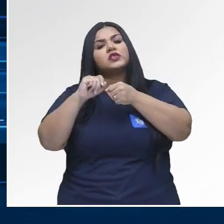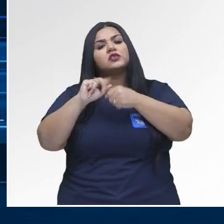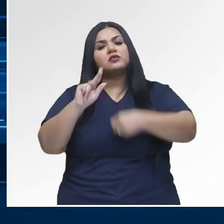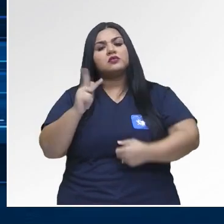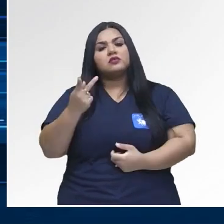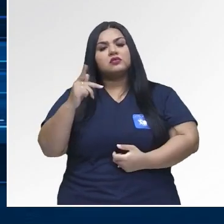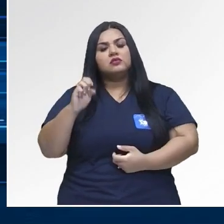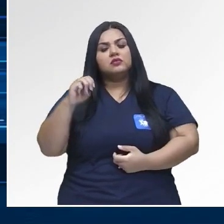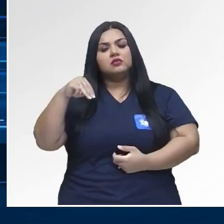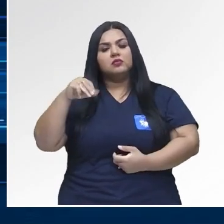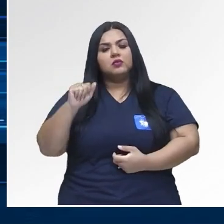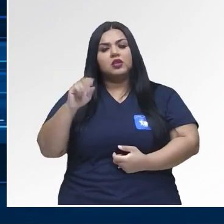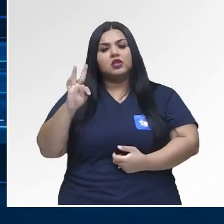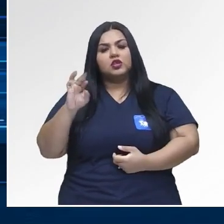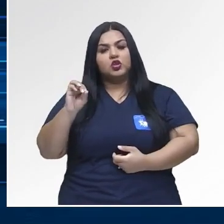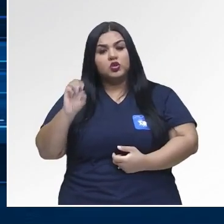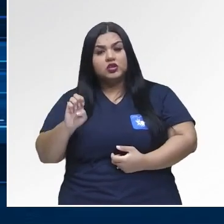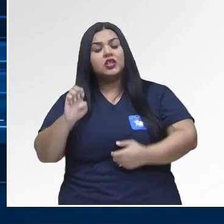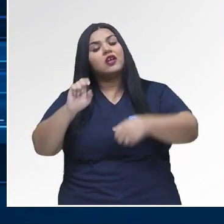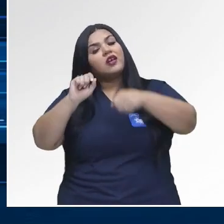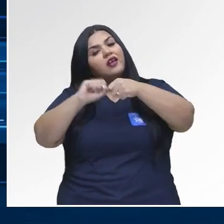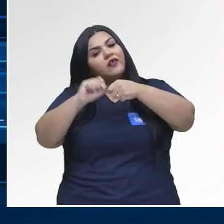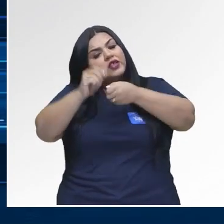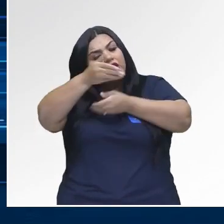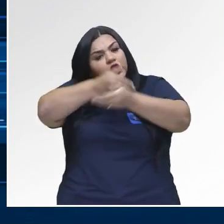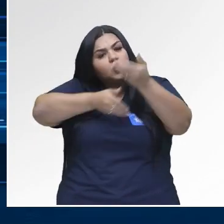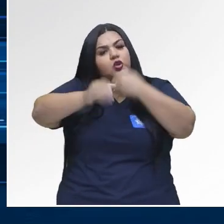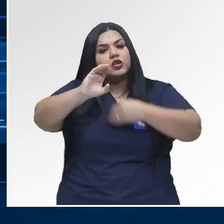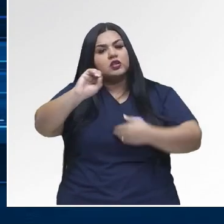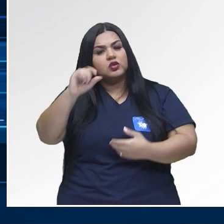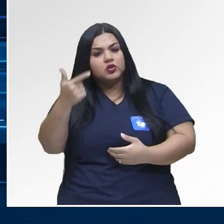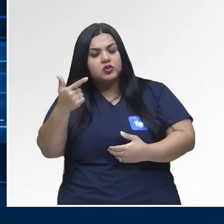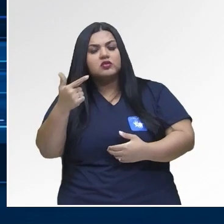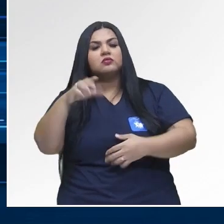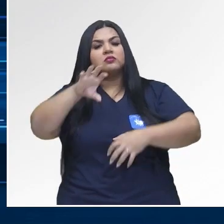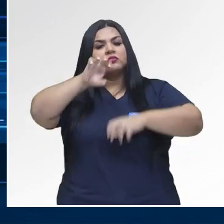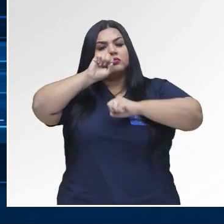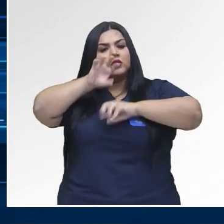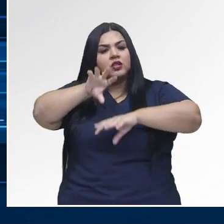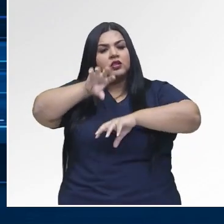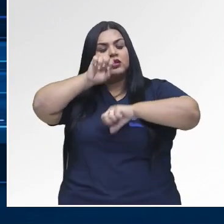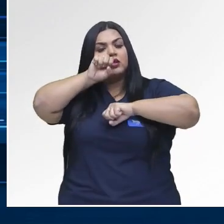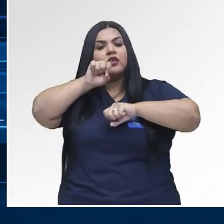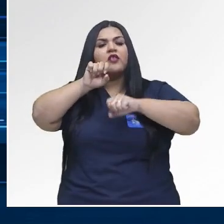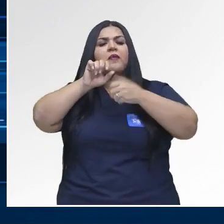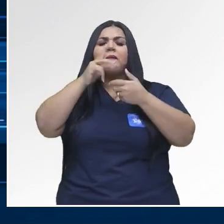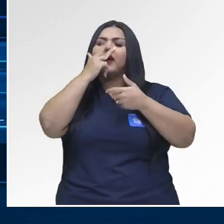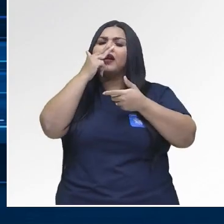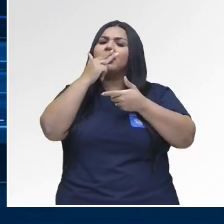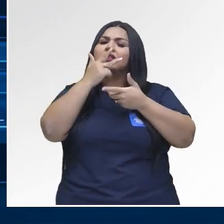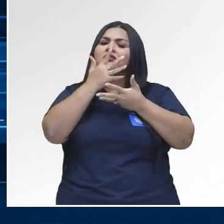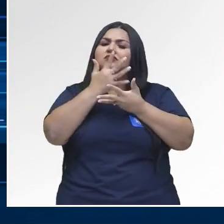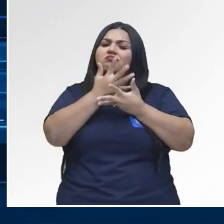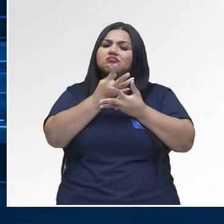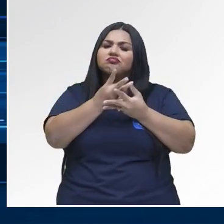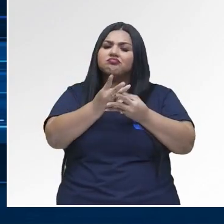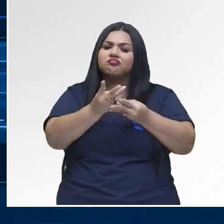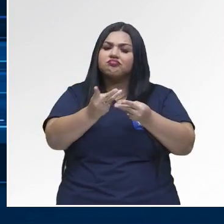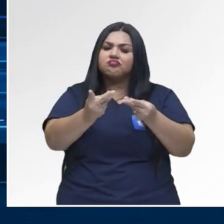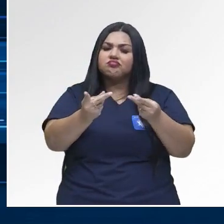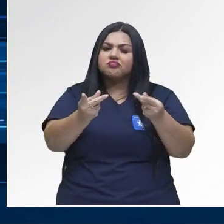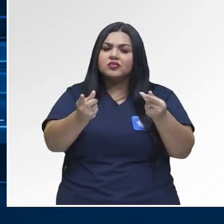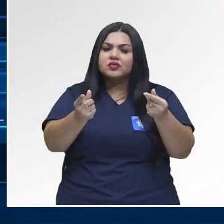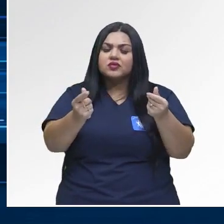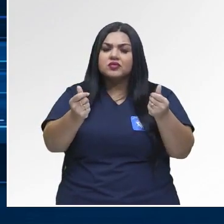troca gasosa, que é tão importante aí para o nosso sistema respiratório. Então, vai morrendo ali tecido do meu pulmão, e aí eu